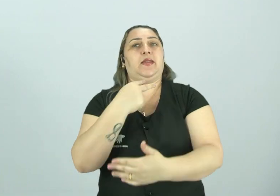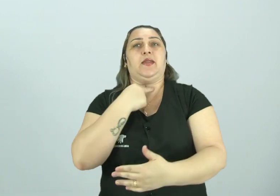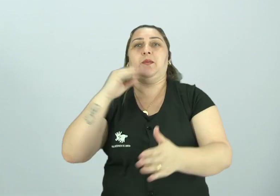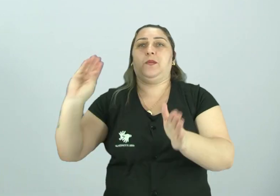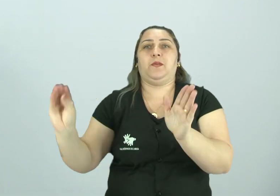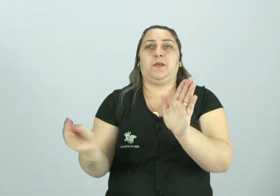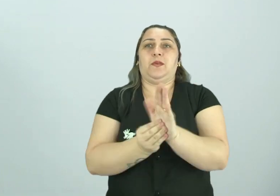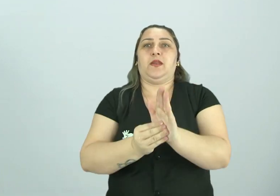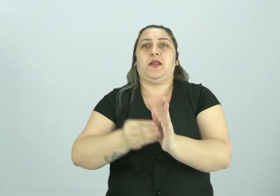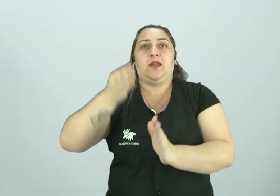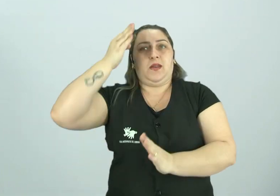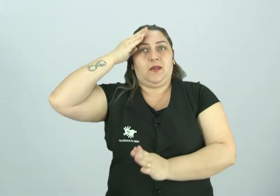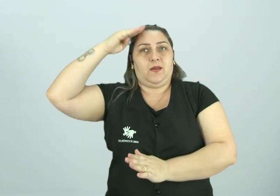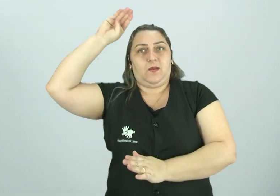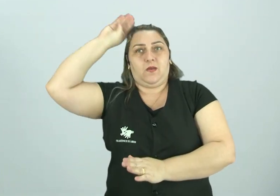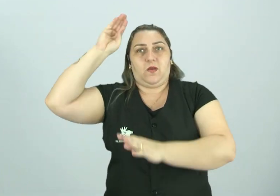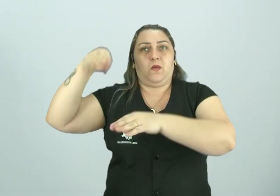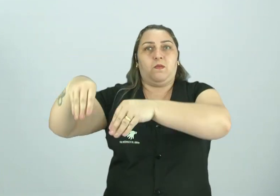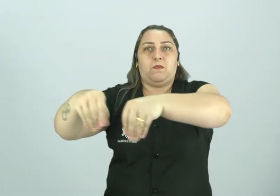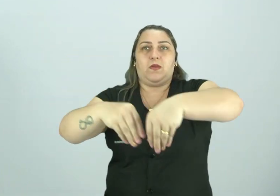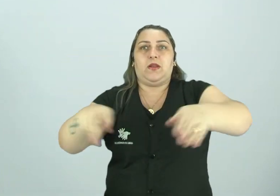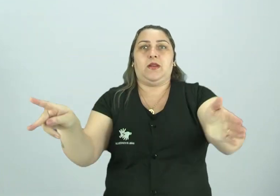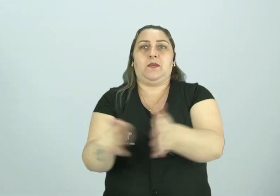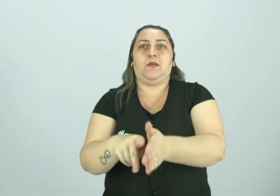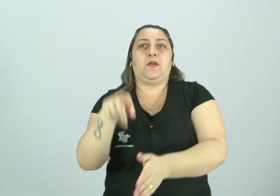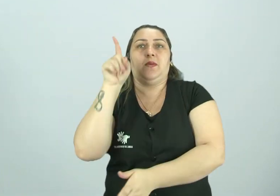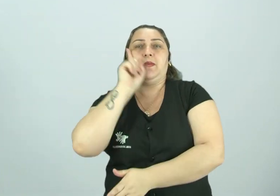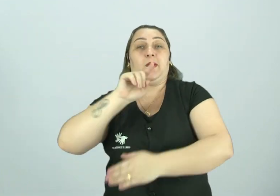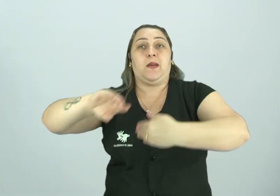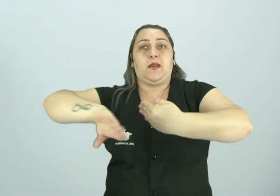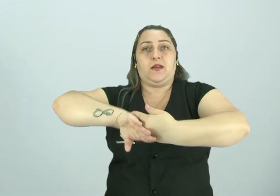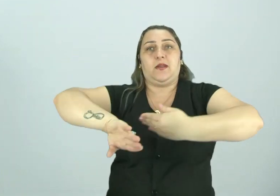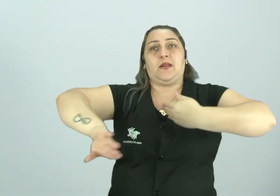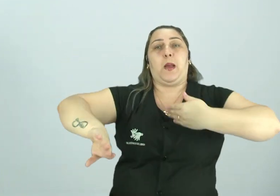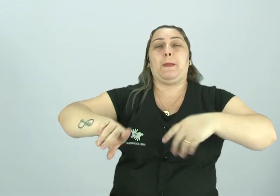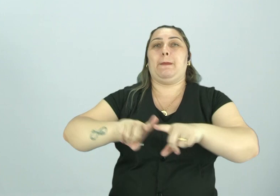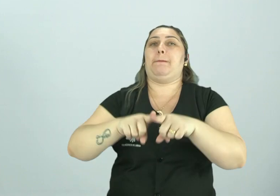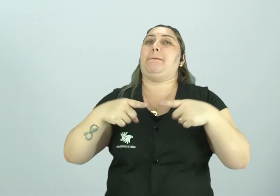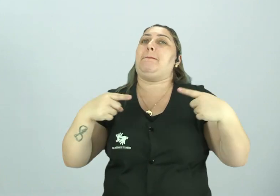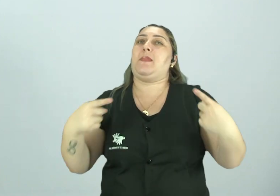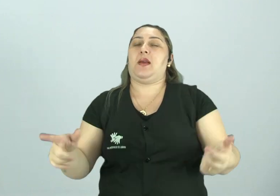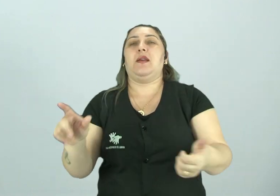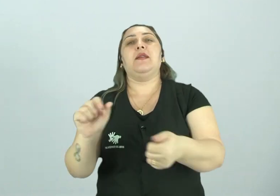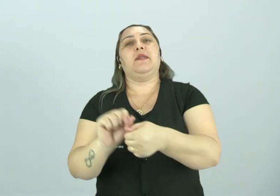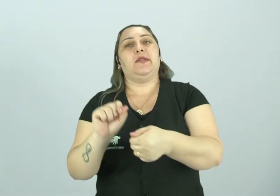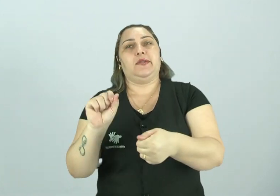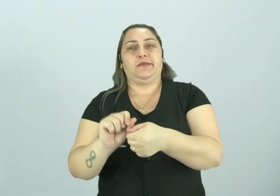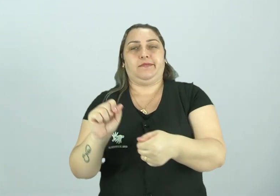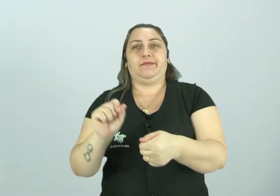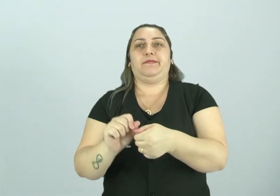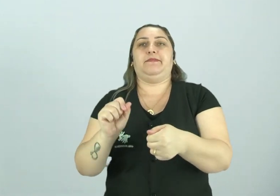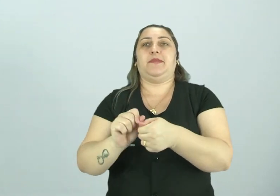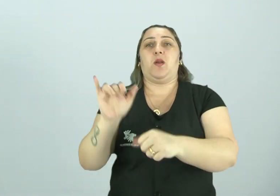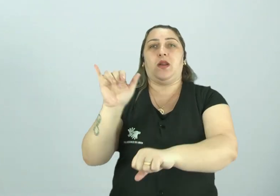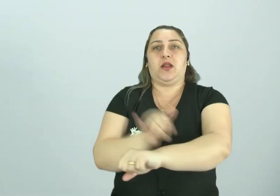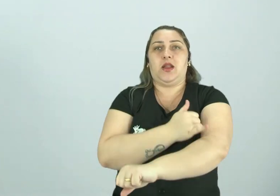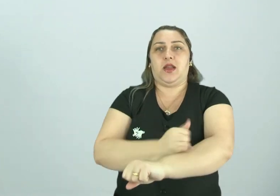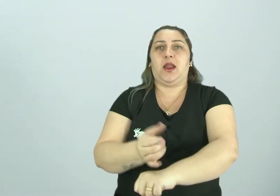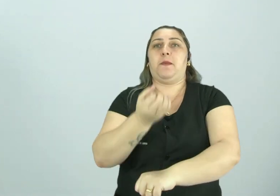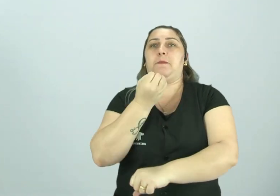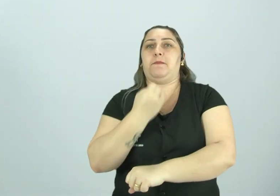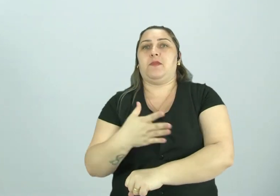anexar Cuba ao território americano. Mas, de certo modo, criaram uma situação que era favorável